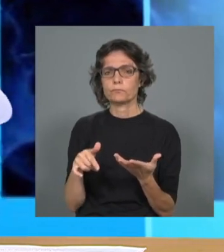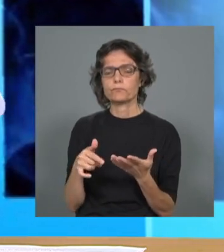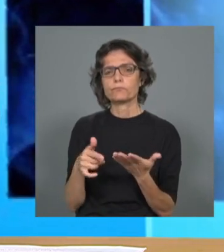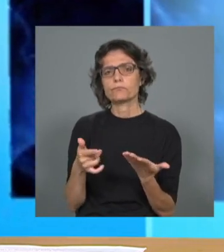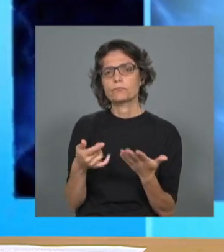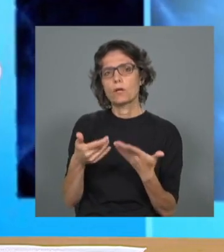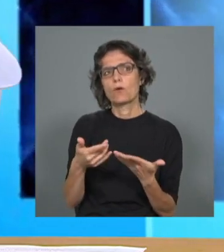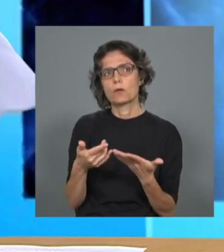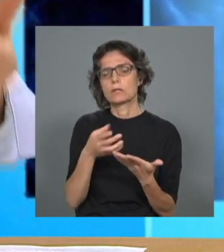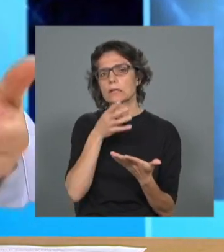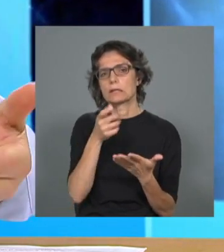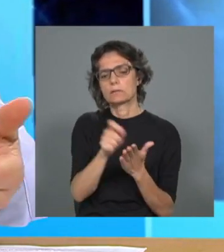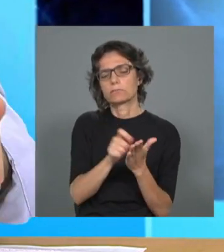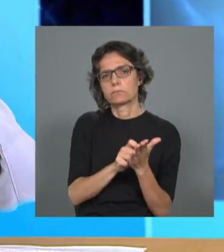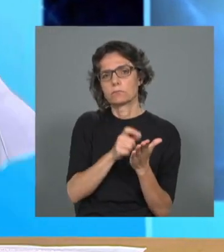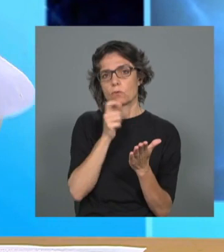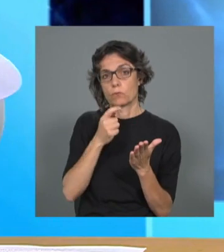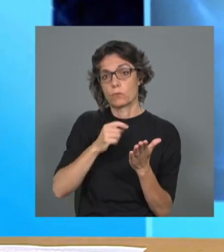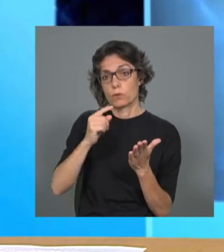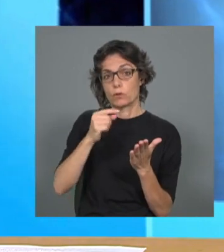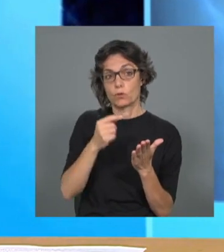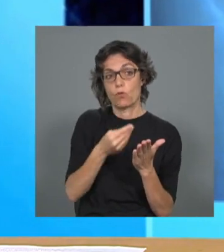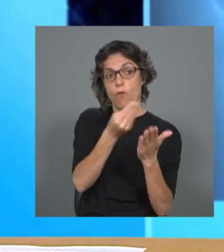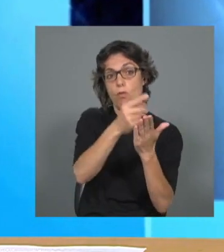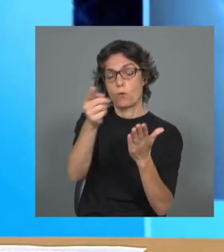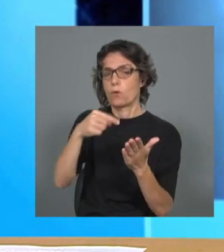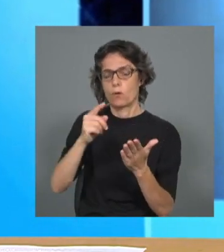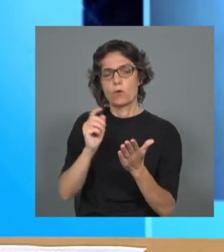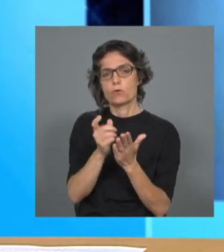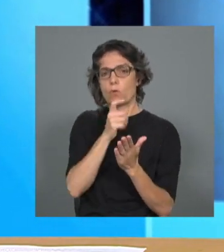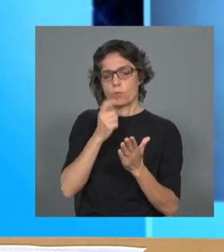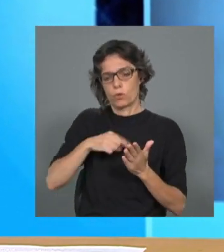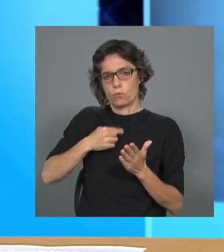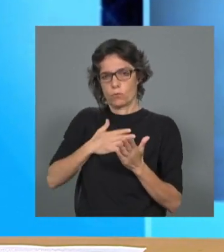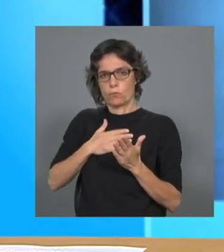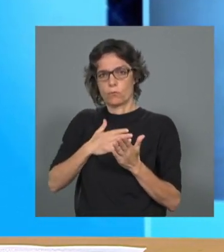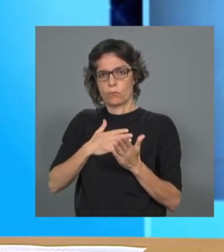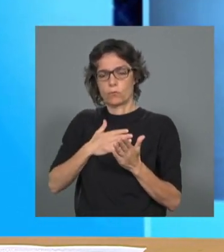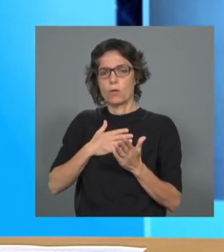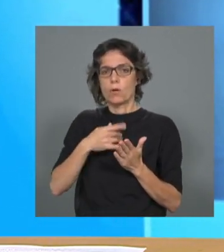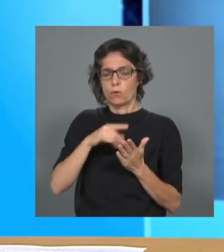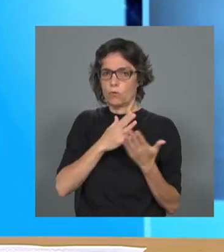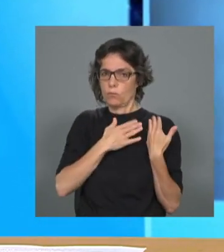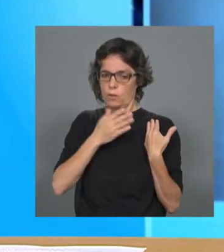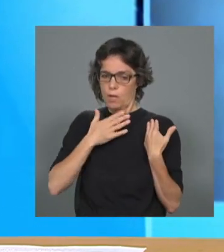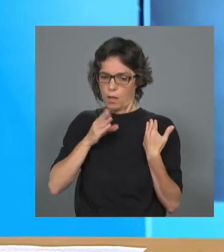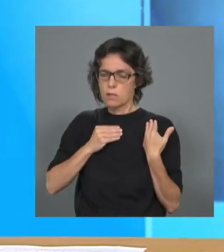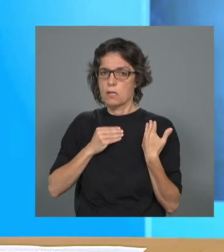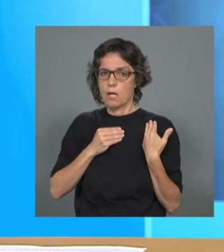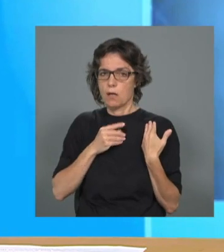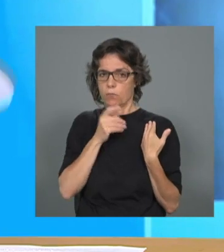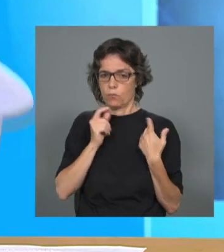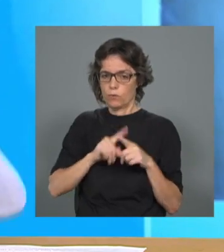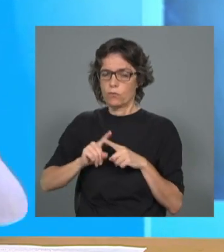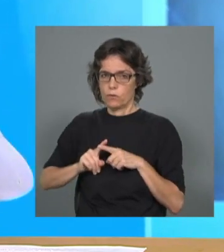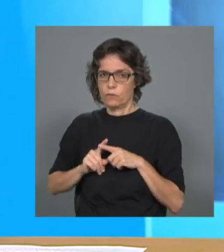apontamos compromissos para os outros, apontamos compromissos para nós próprios. E, portanto, nós temos vários compromissos